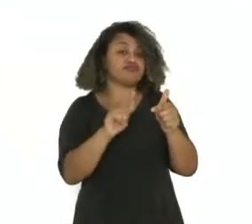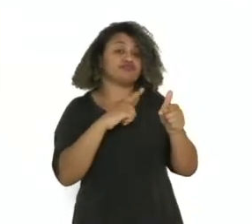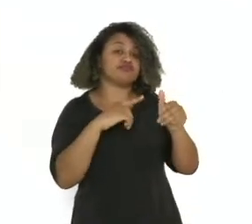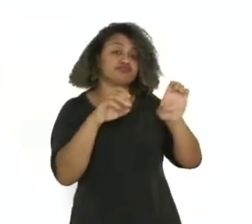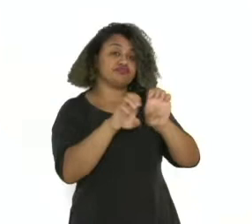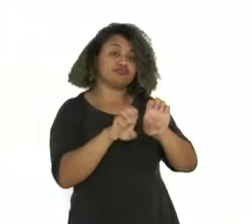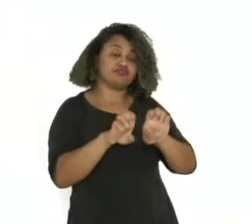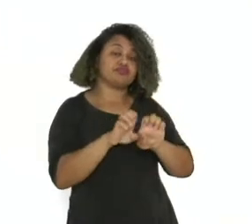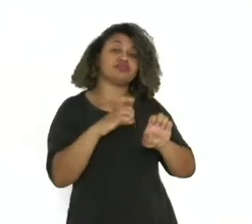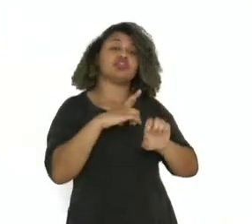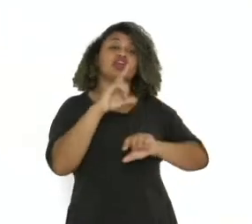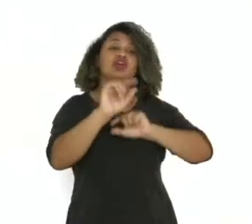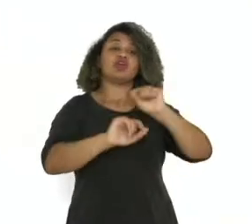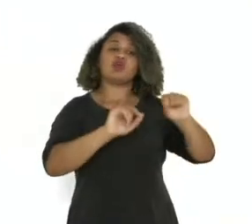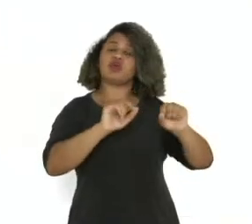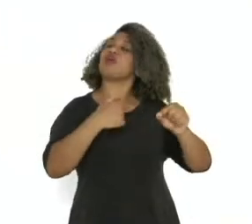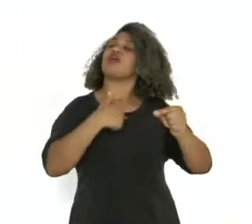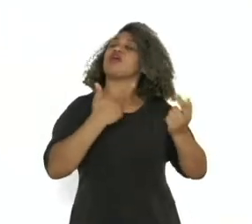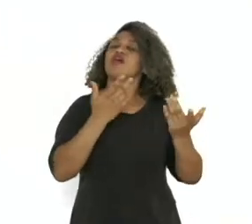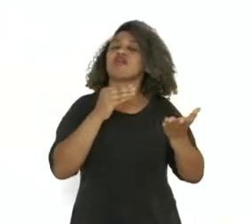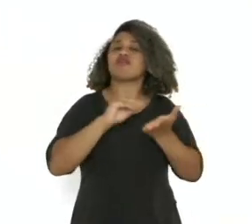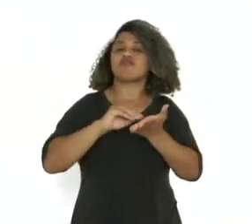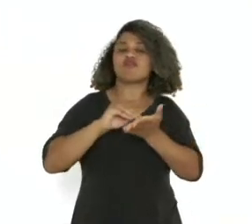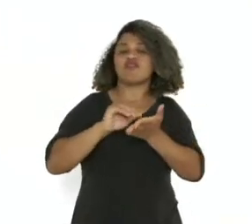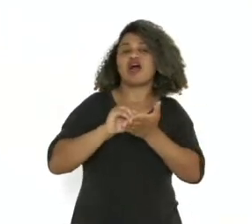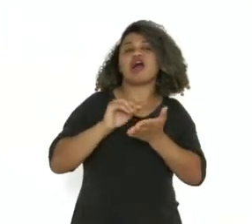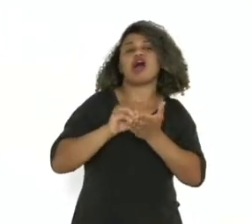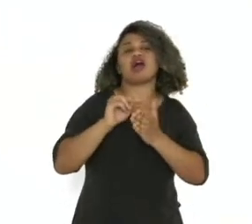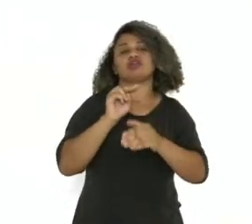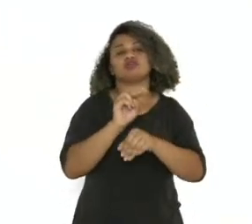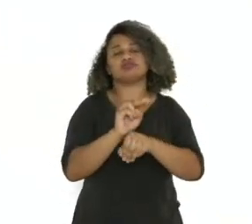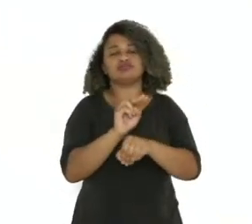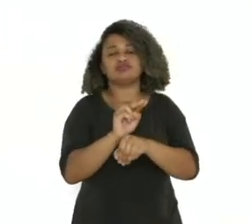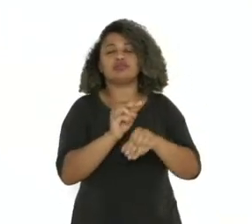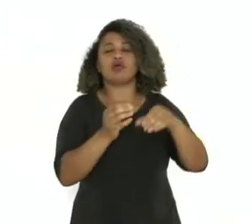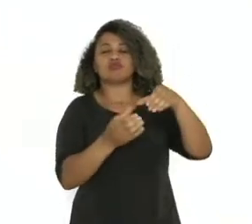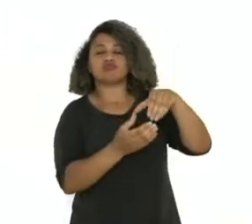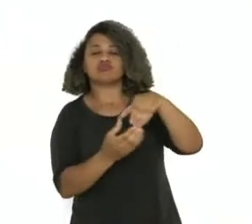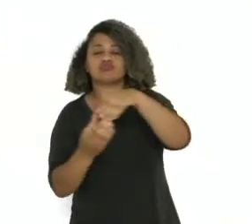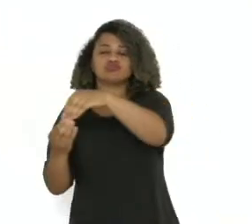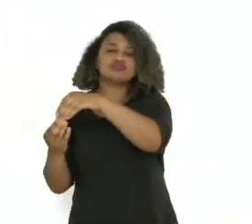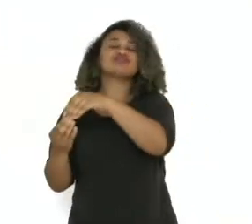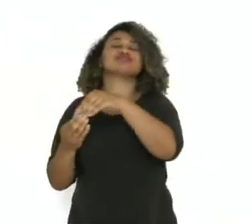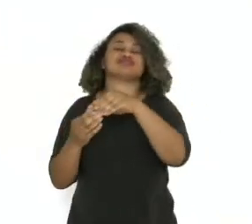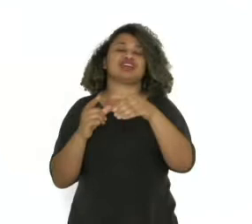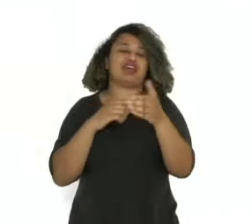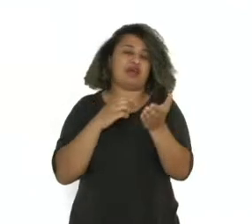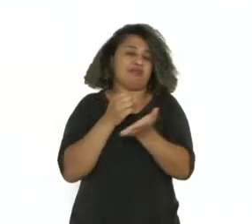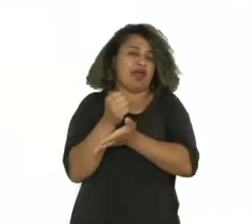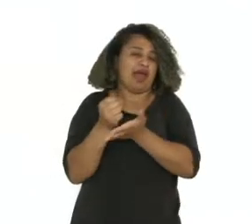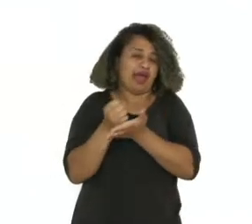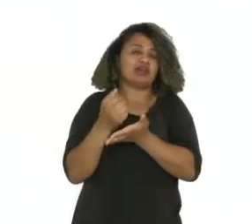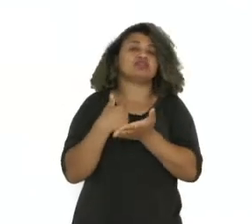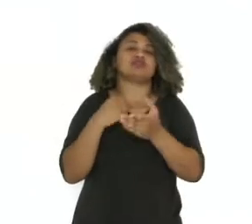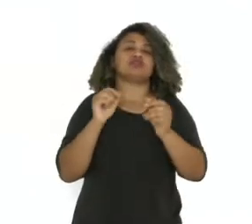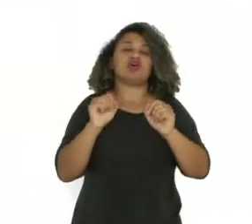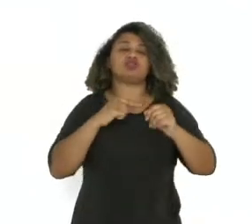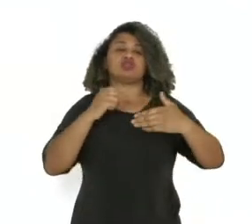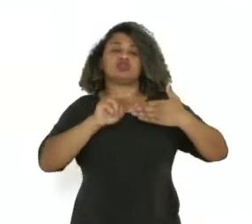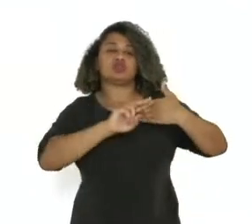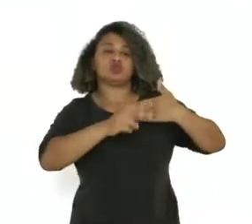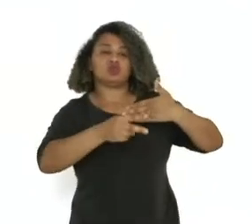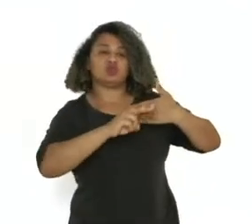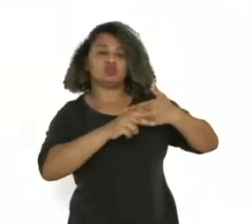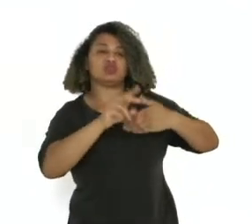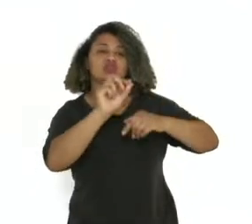estrutura, nós podemos destacar a falta de saneamento básico, que vai gerar como consequência